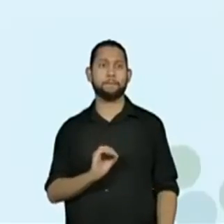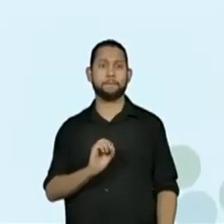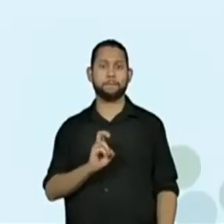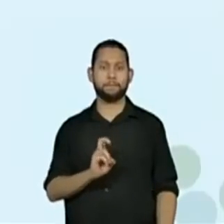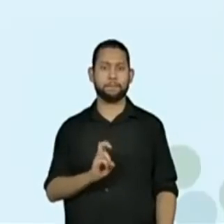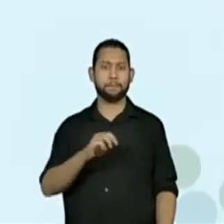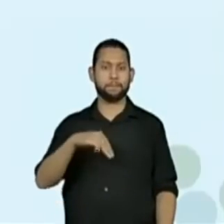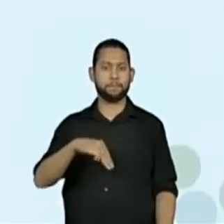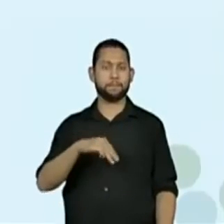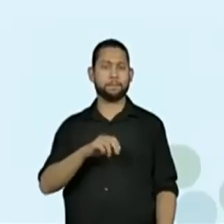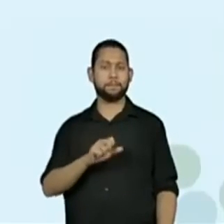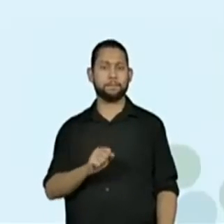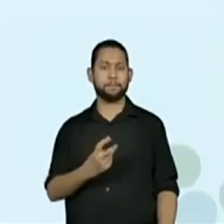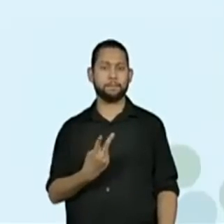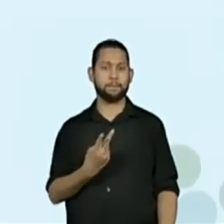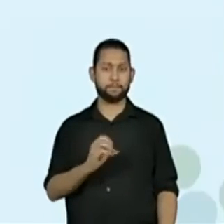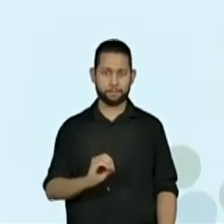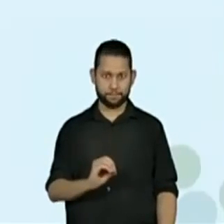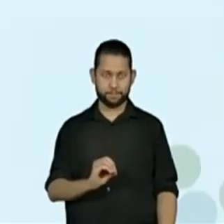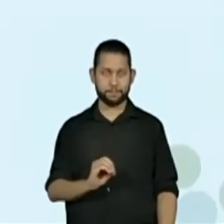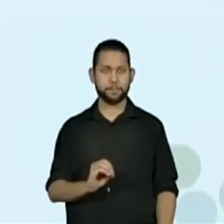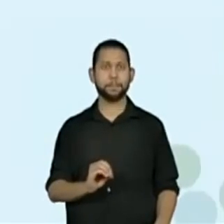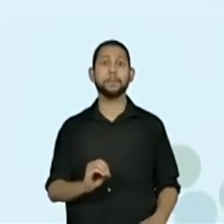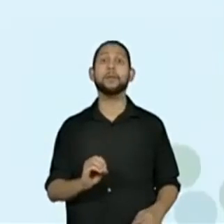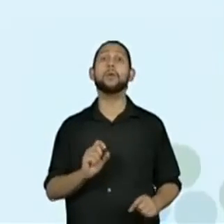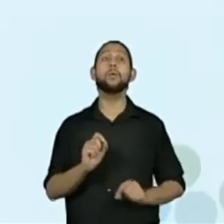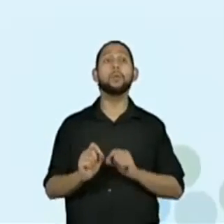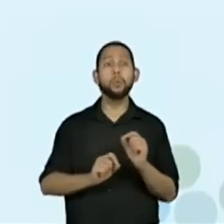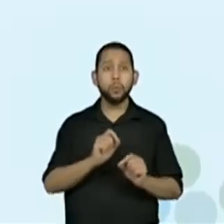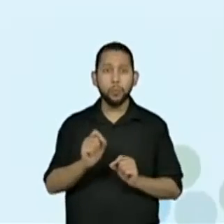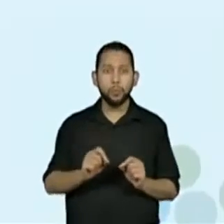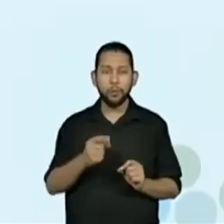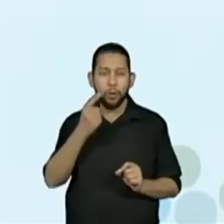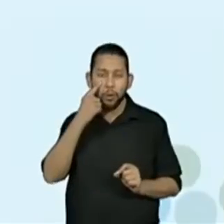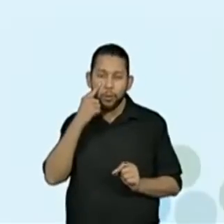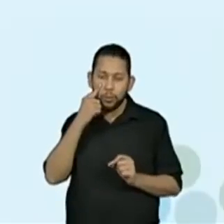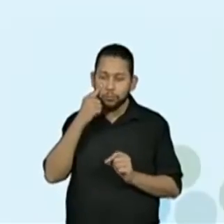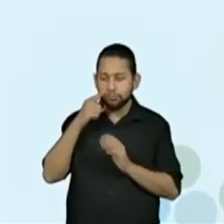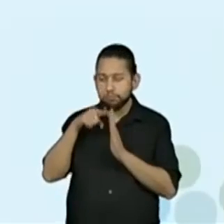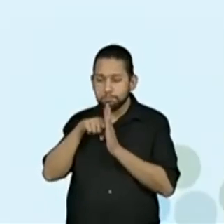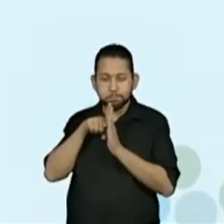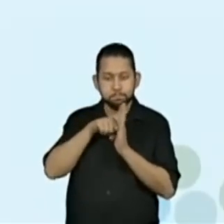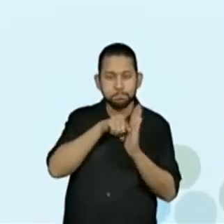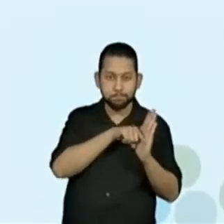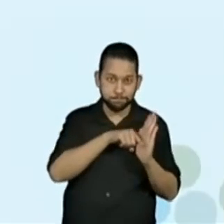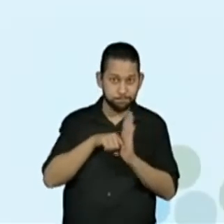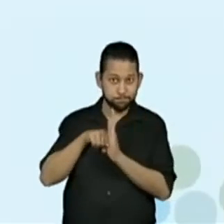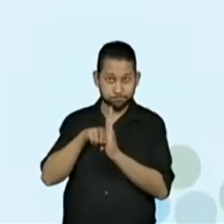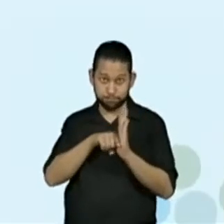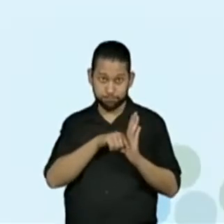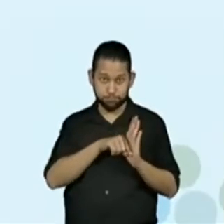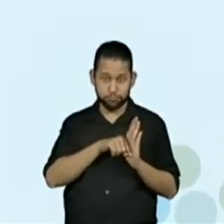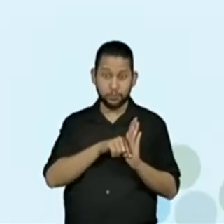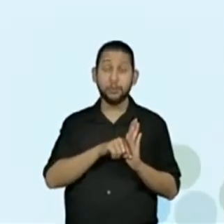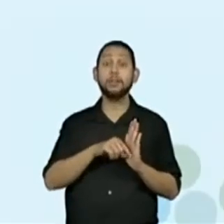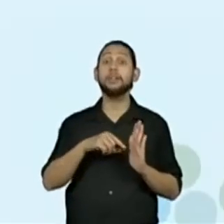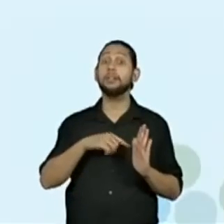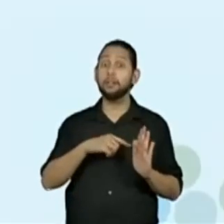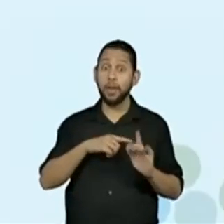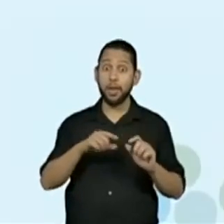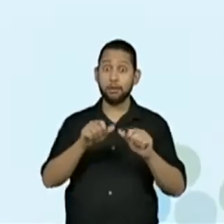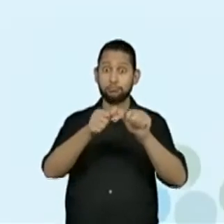e05 ma20 concluir por meio de Investigações que figuras de